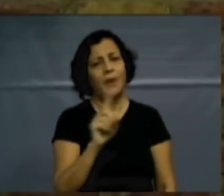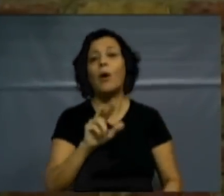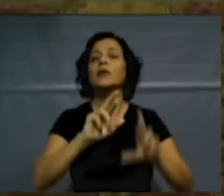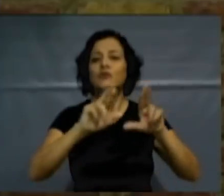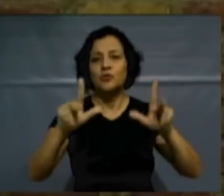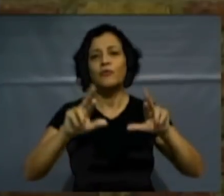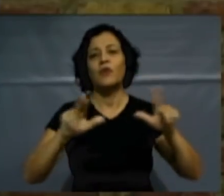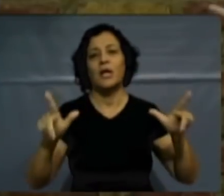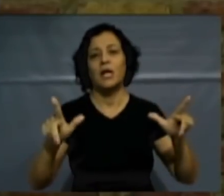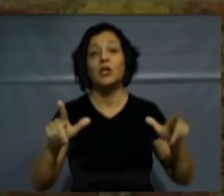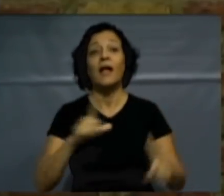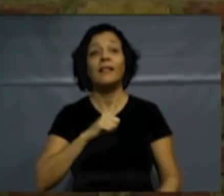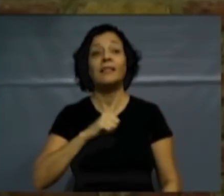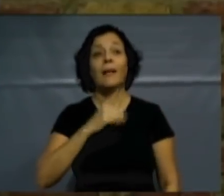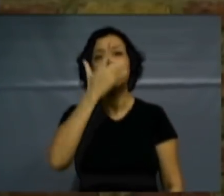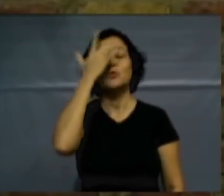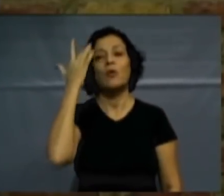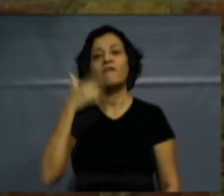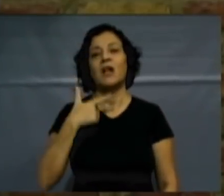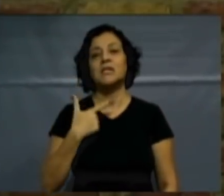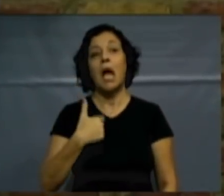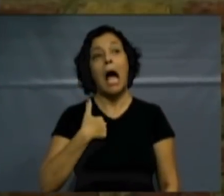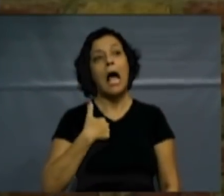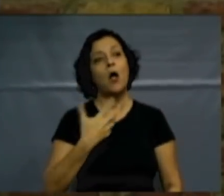do meu jeito, eu estou fora.